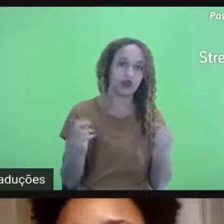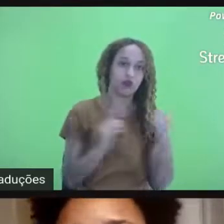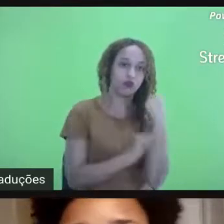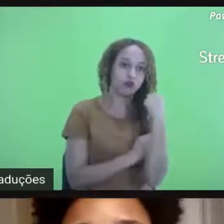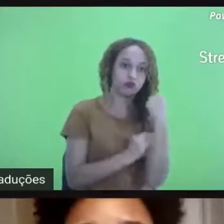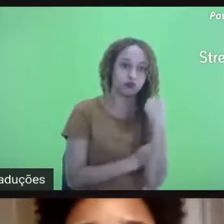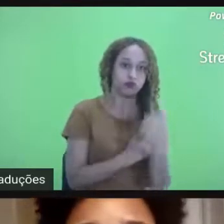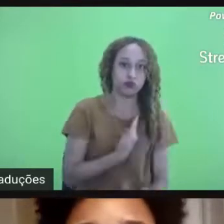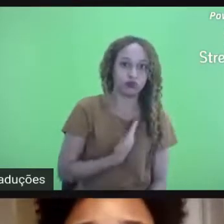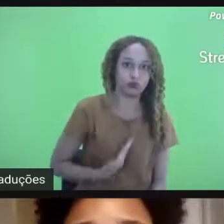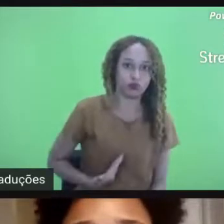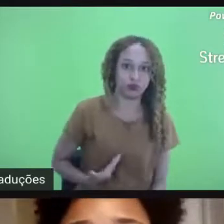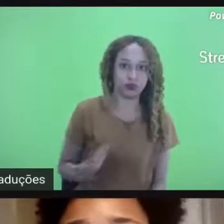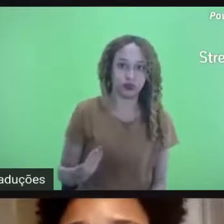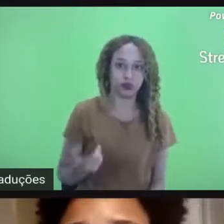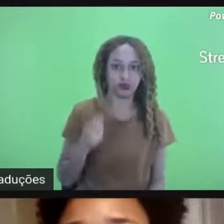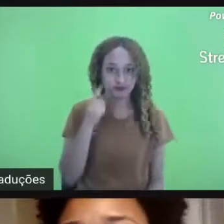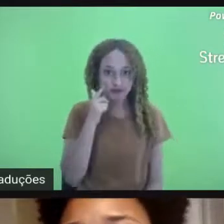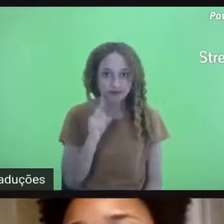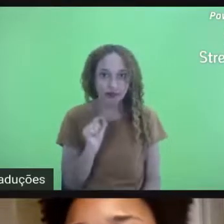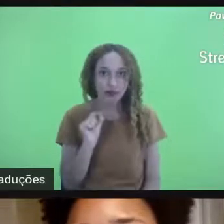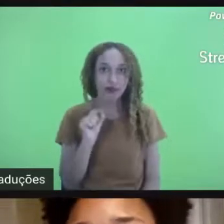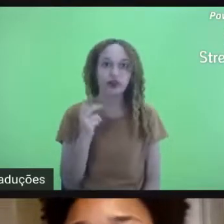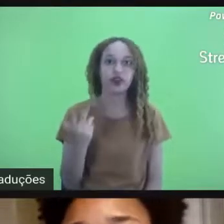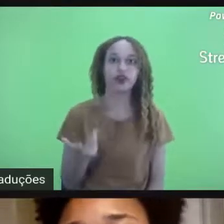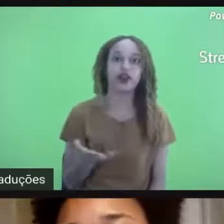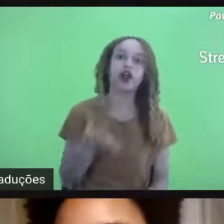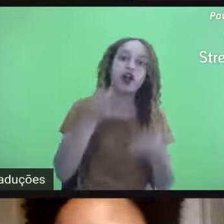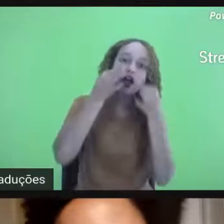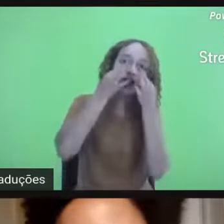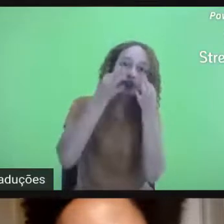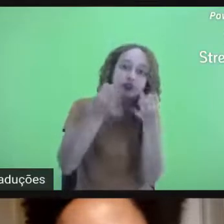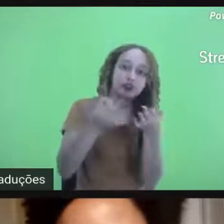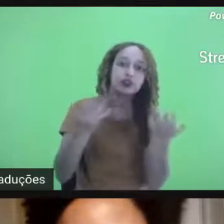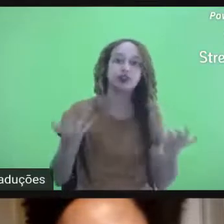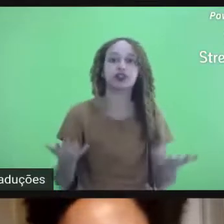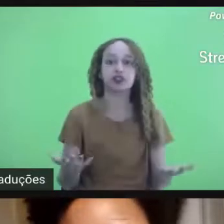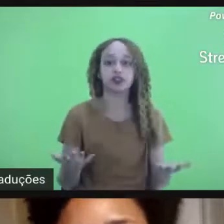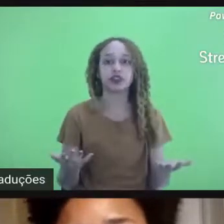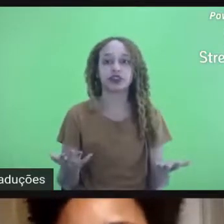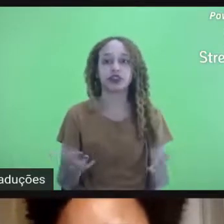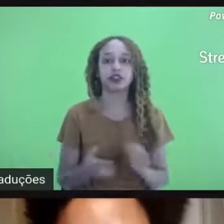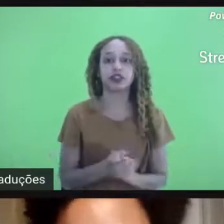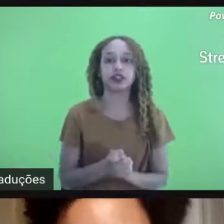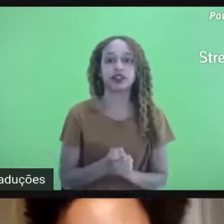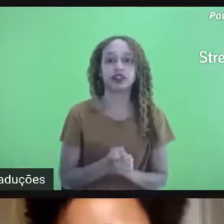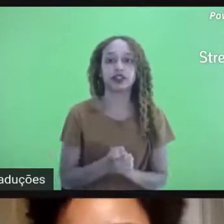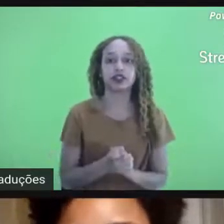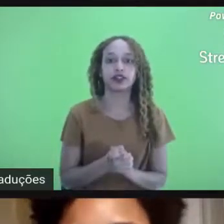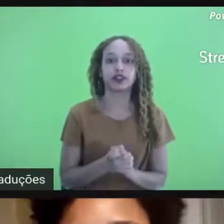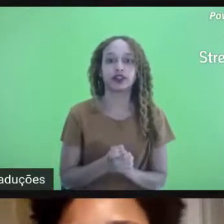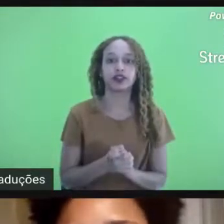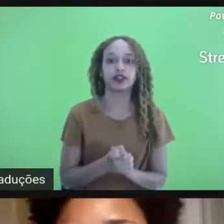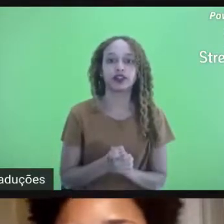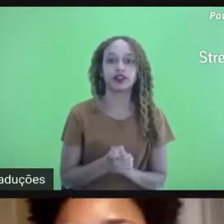vezes percebe é que vamos colocar isso embaixo do tapete, né? Se a gente encara um